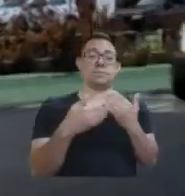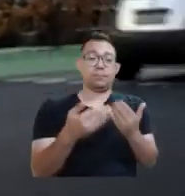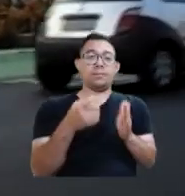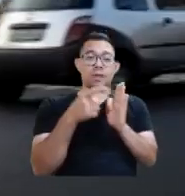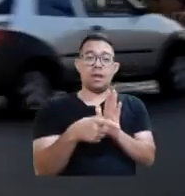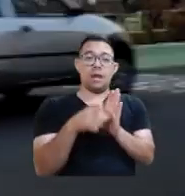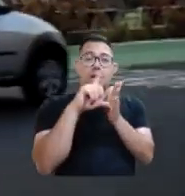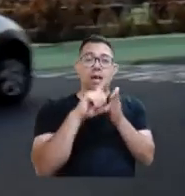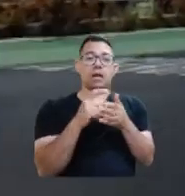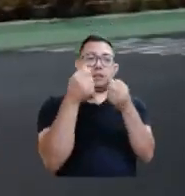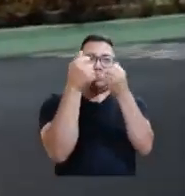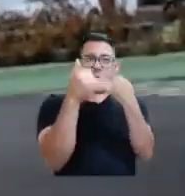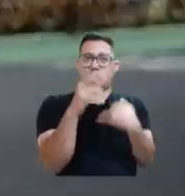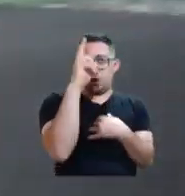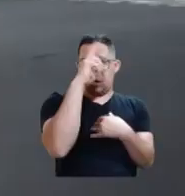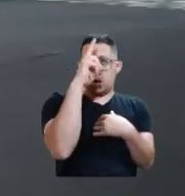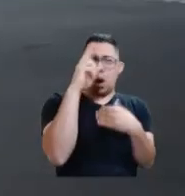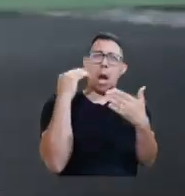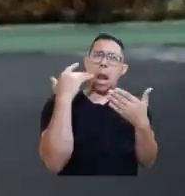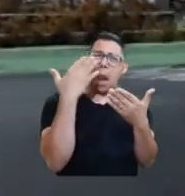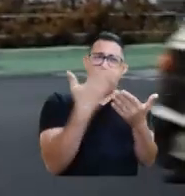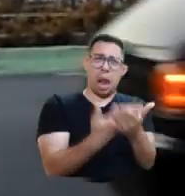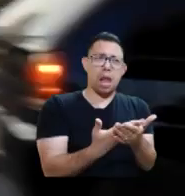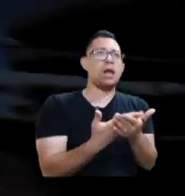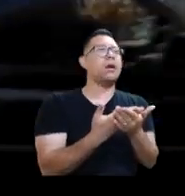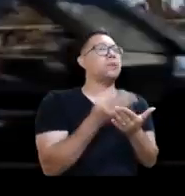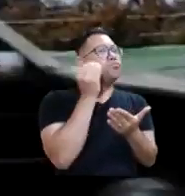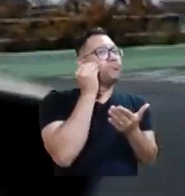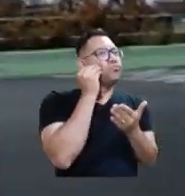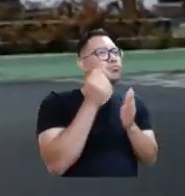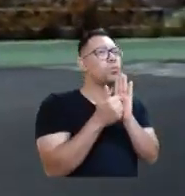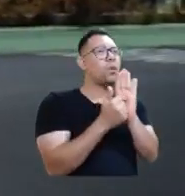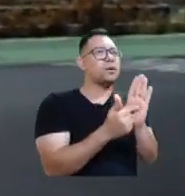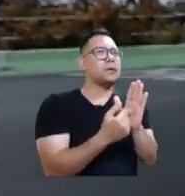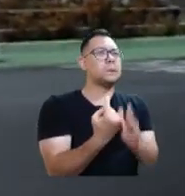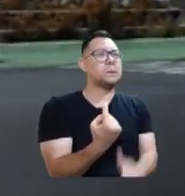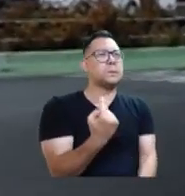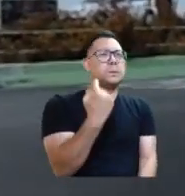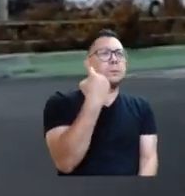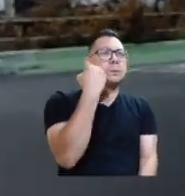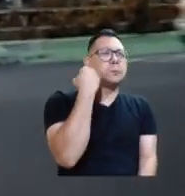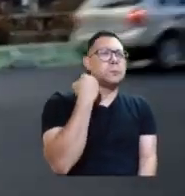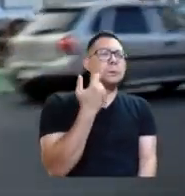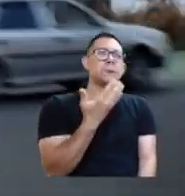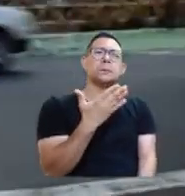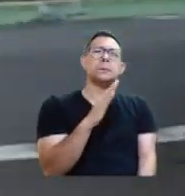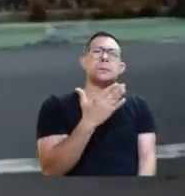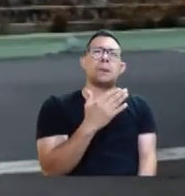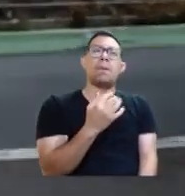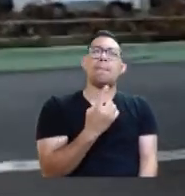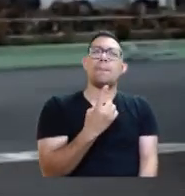Antes de contar a história da Gramofone, vamos fazer um recuo no tempo, lá para a década